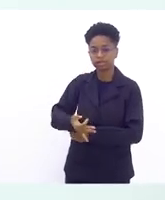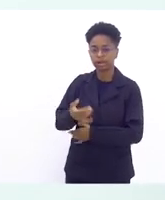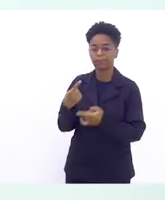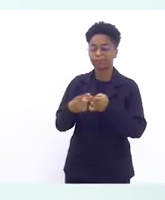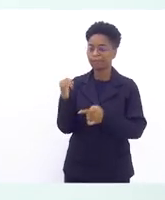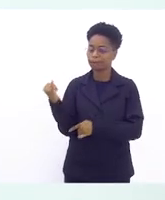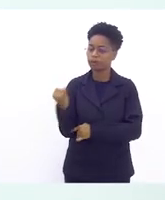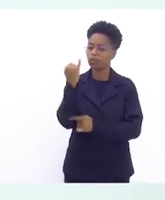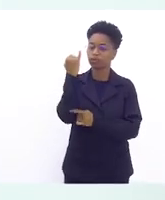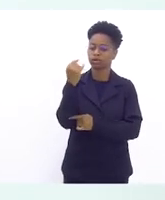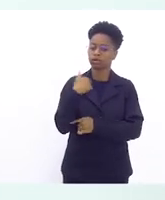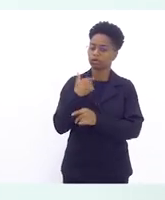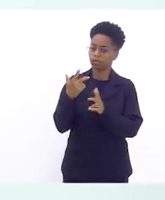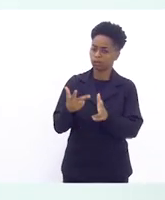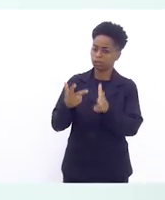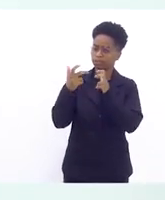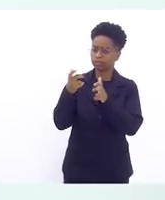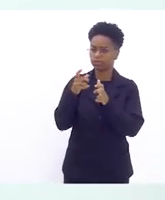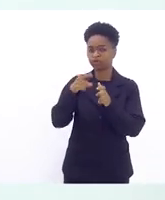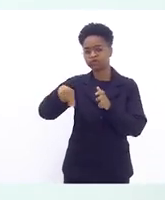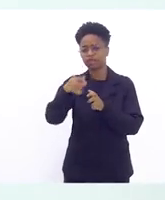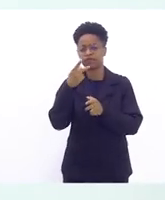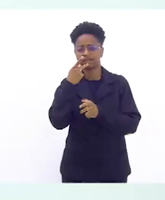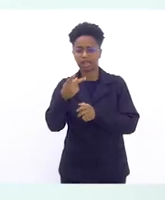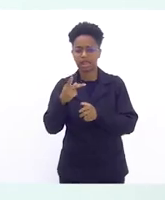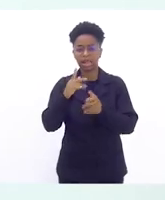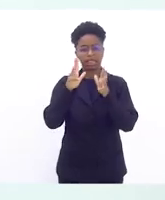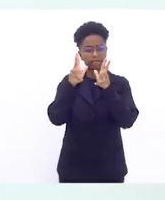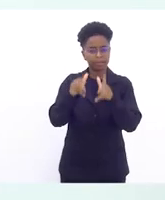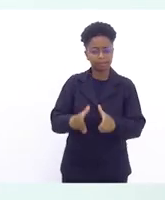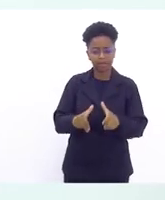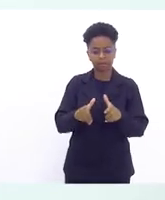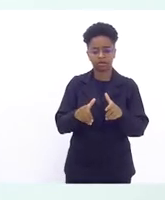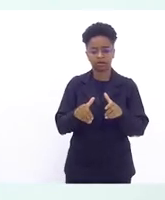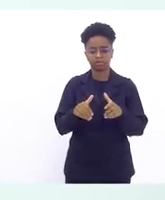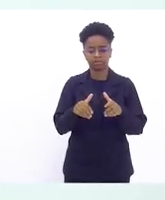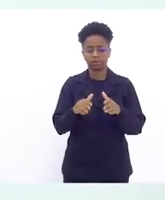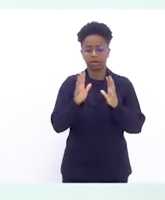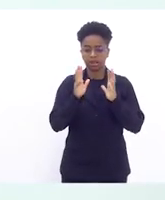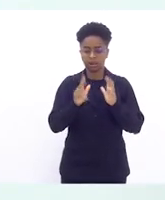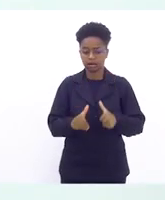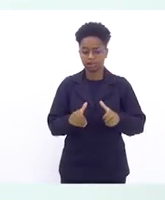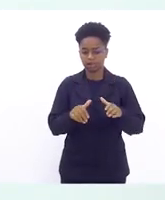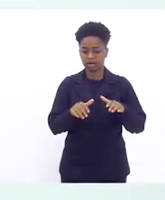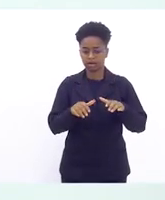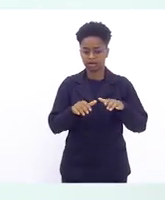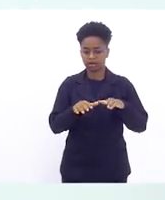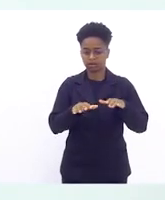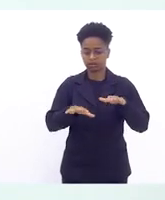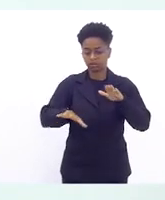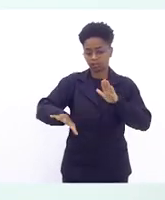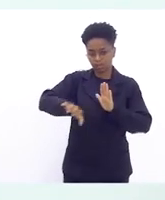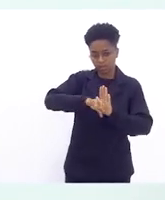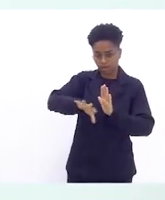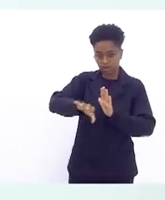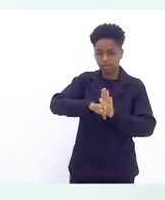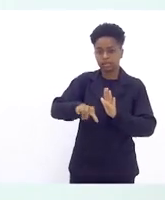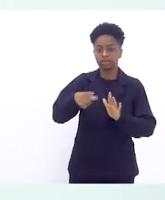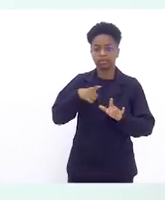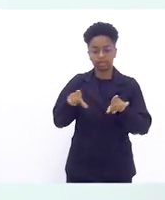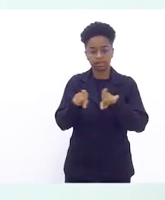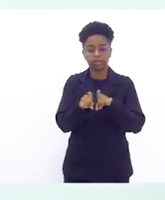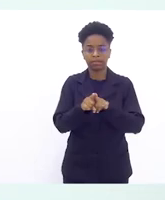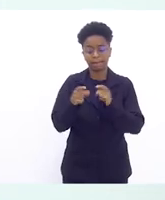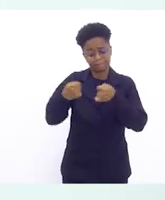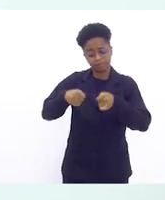sua importância eu vejo muito falar de poluição da Baía de Guanabara a gente acaba não dando a importância necessária a nossa bacia do Guandu